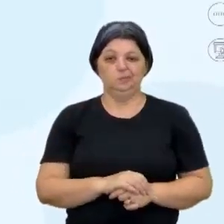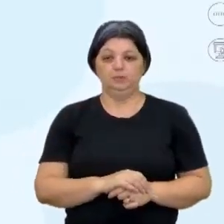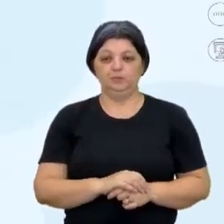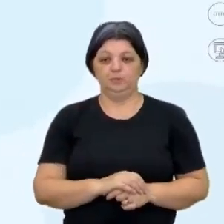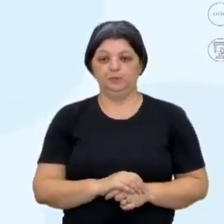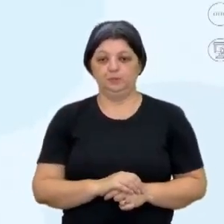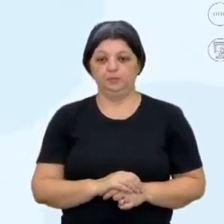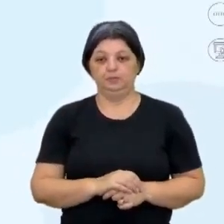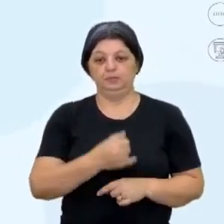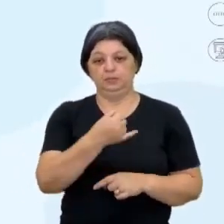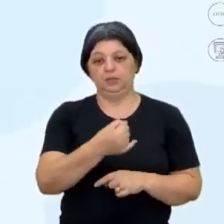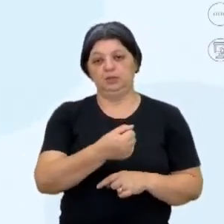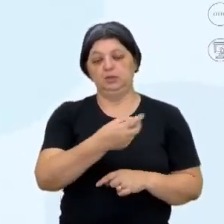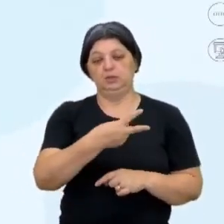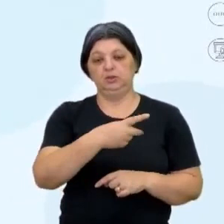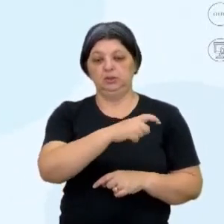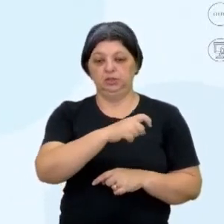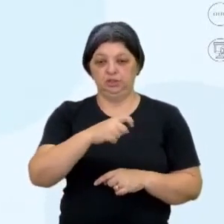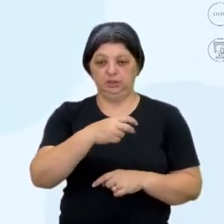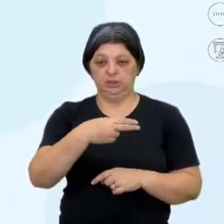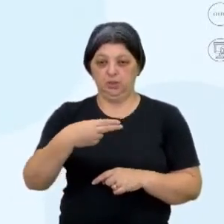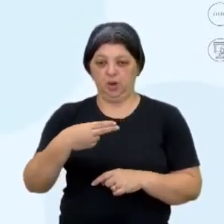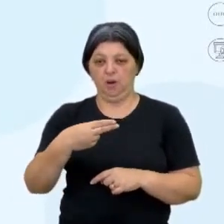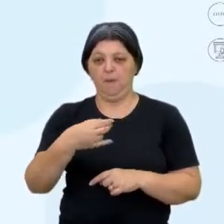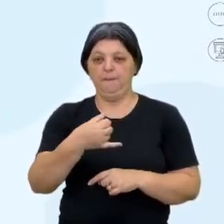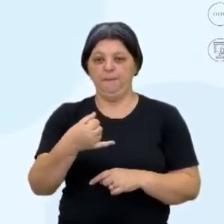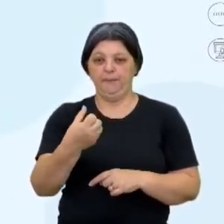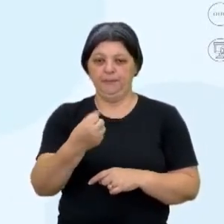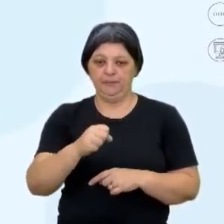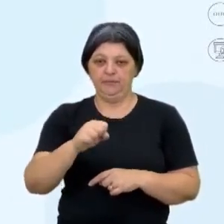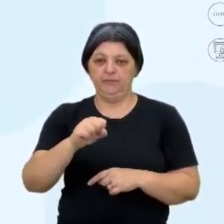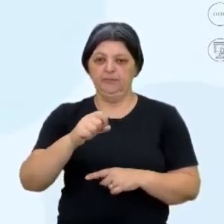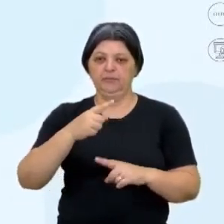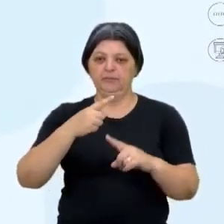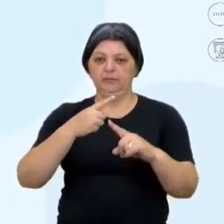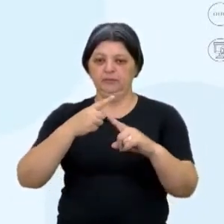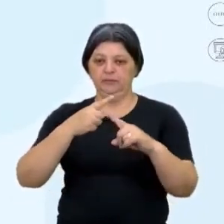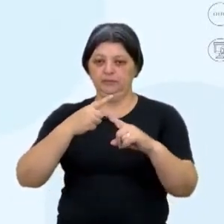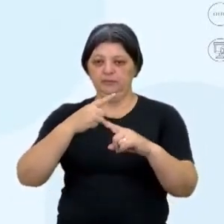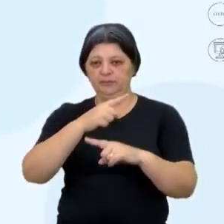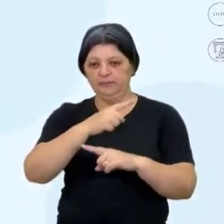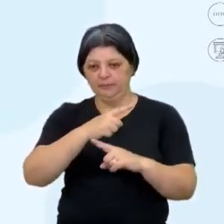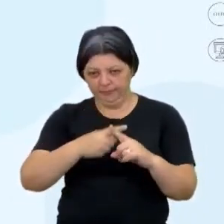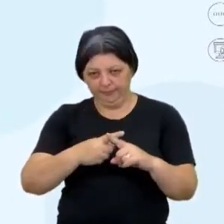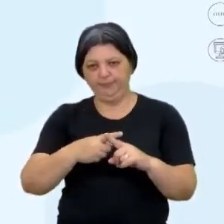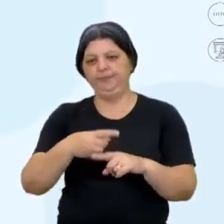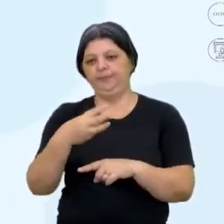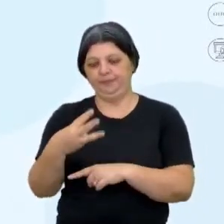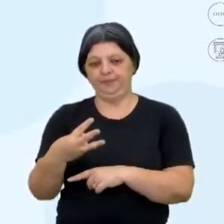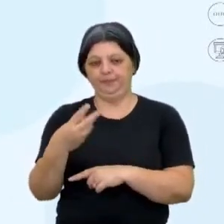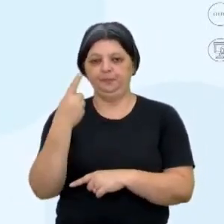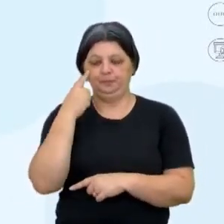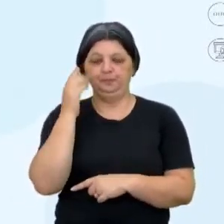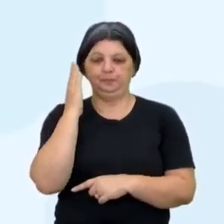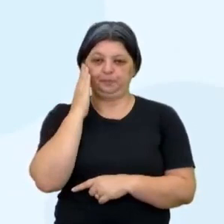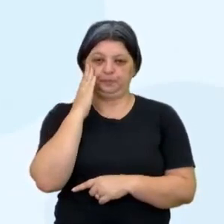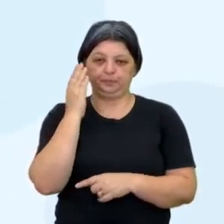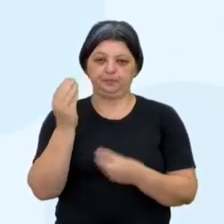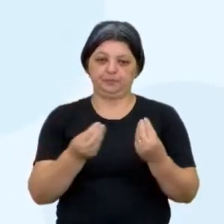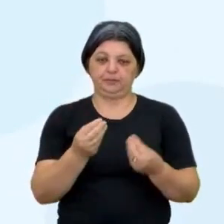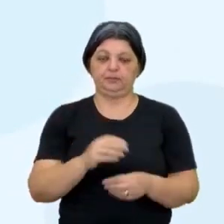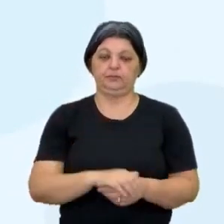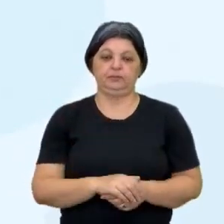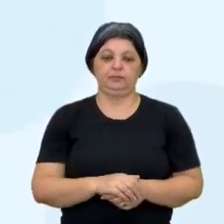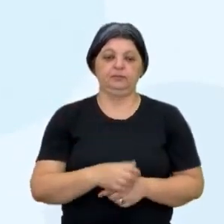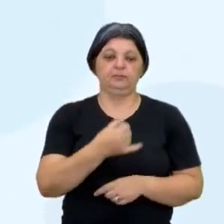igual a menos 8 vezes 3. Beleza. Você sabe resolver alguma coisa? Sei. Então resolve, ó. Abaixa quem